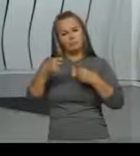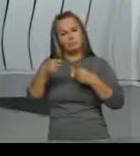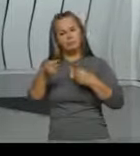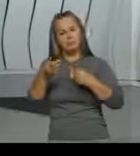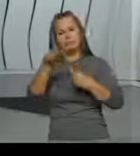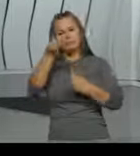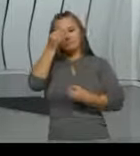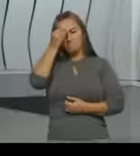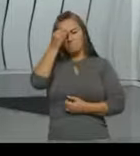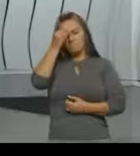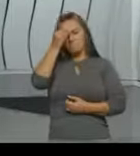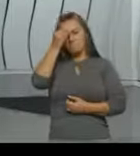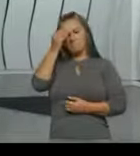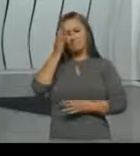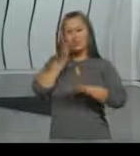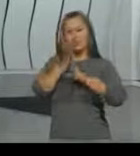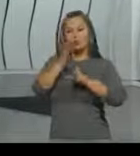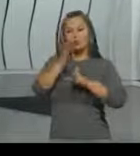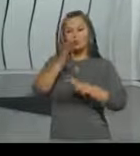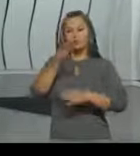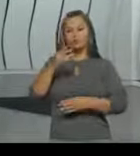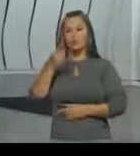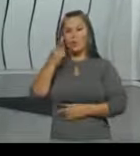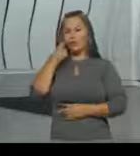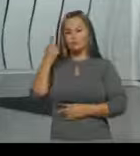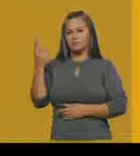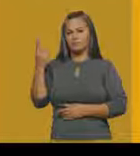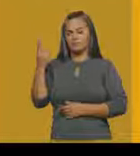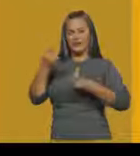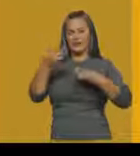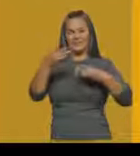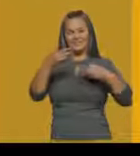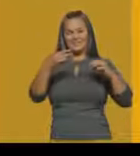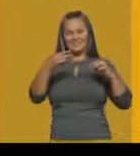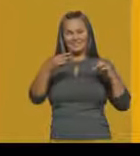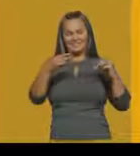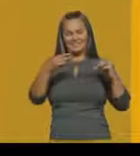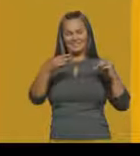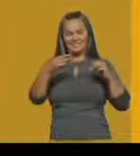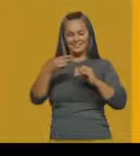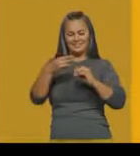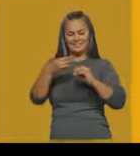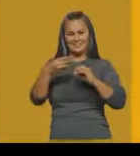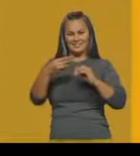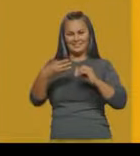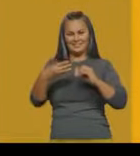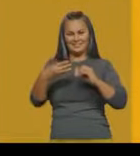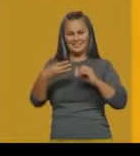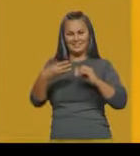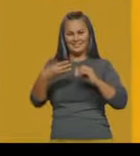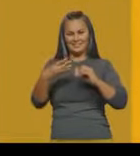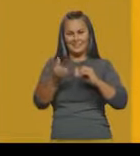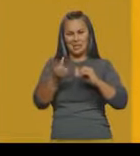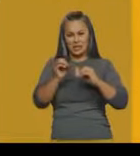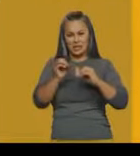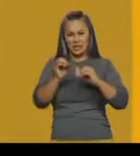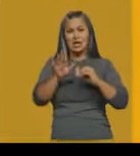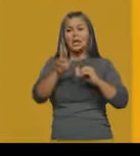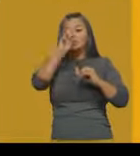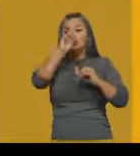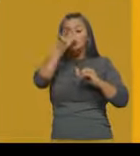aí? Então, opa, deixa eu seguir aqui. 360. Ah, eu pulei na verdade, né? Eu voltei, vamos voltar aqui,